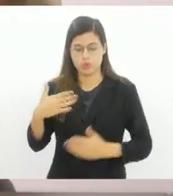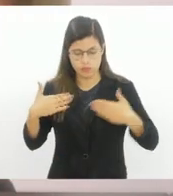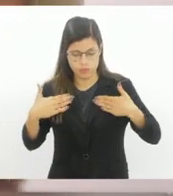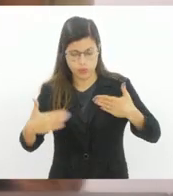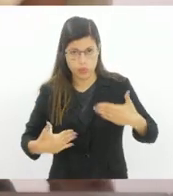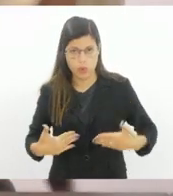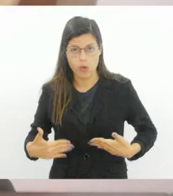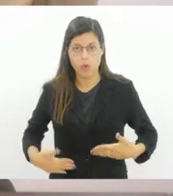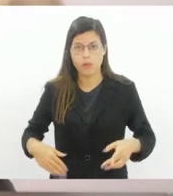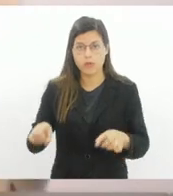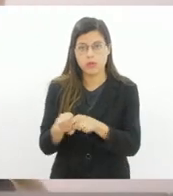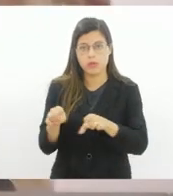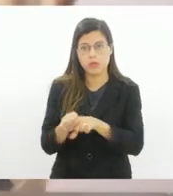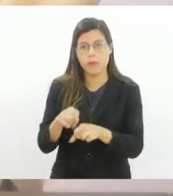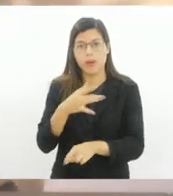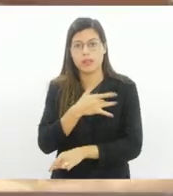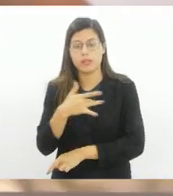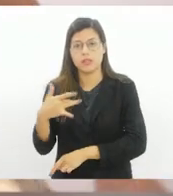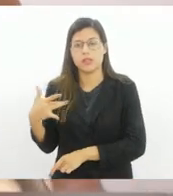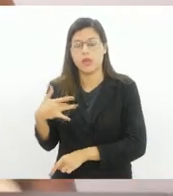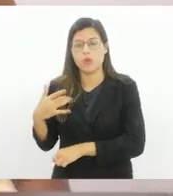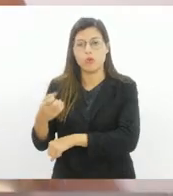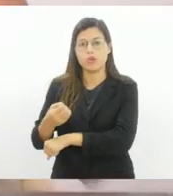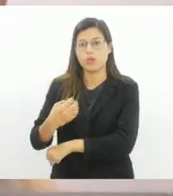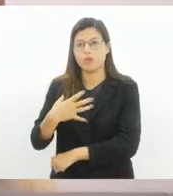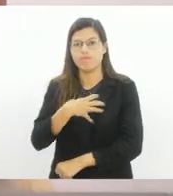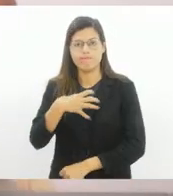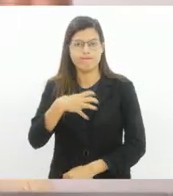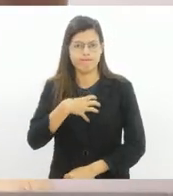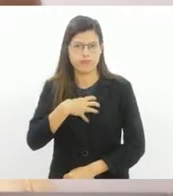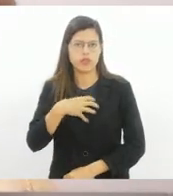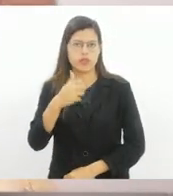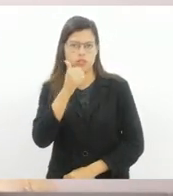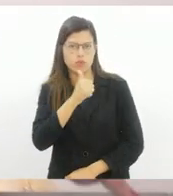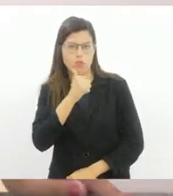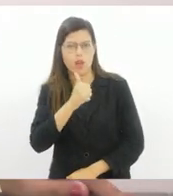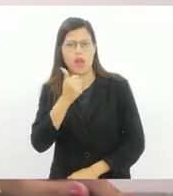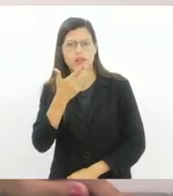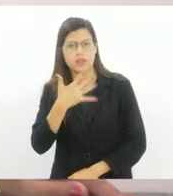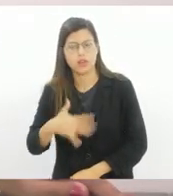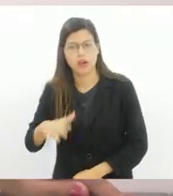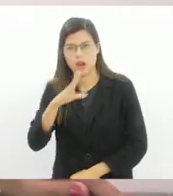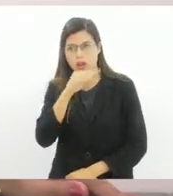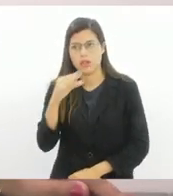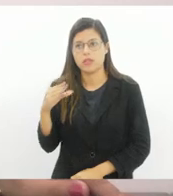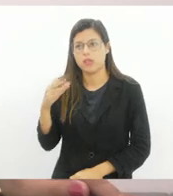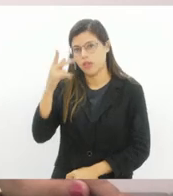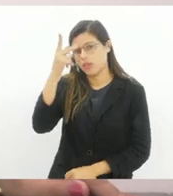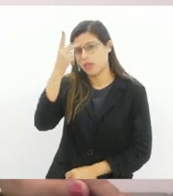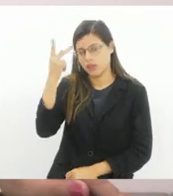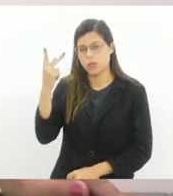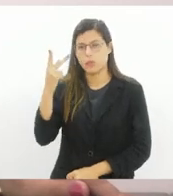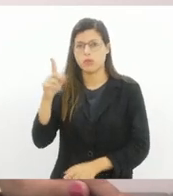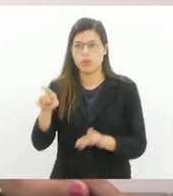mas também para a saúde emocional e psicológica dessas mulheres e meninas e das pessoas que gestam no nosso